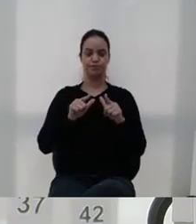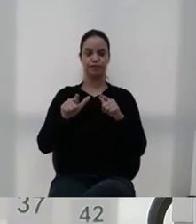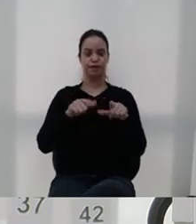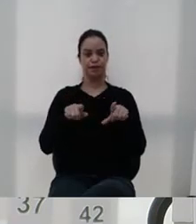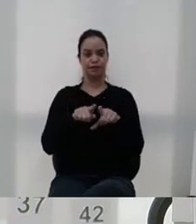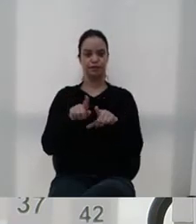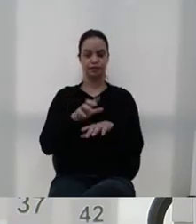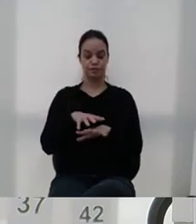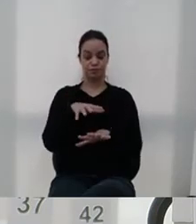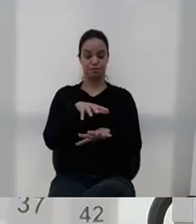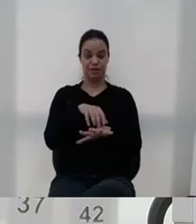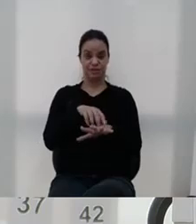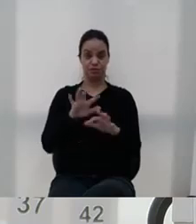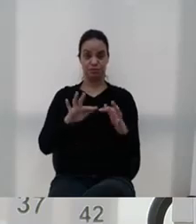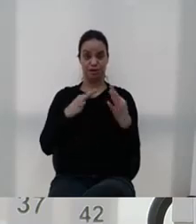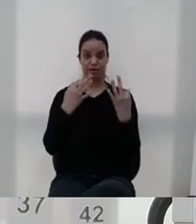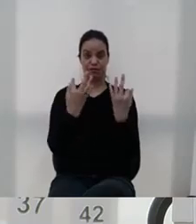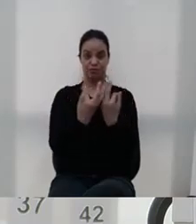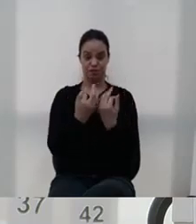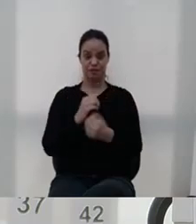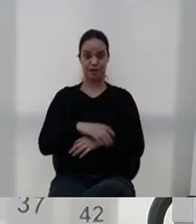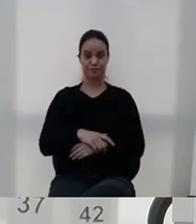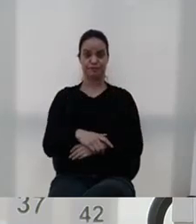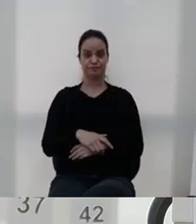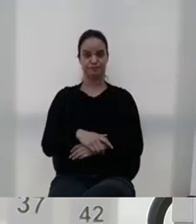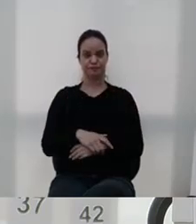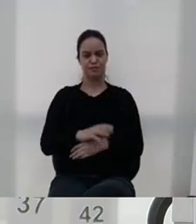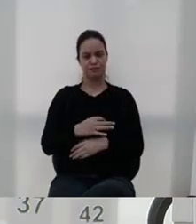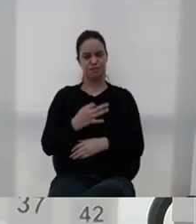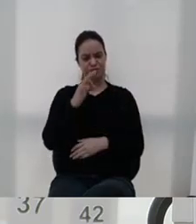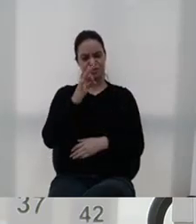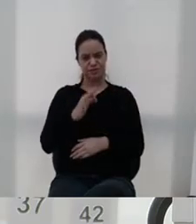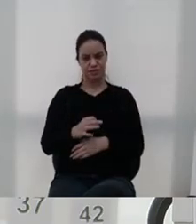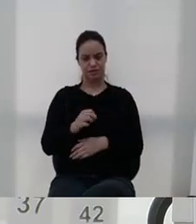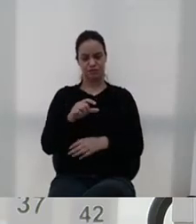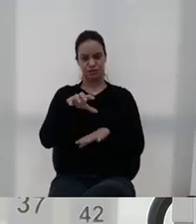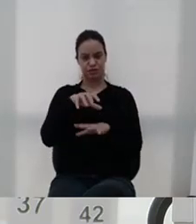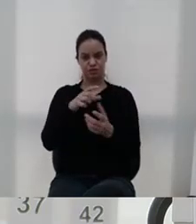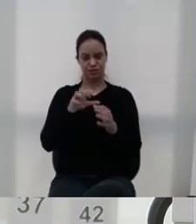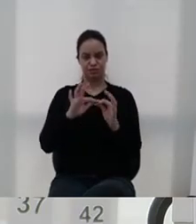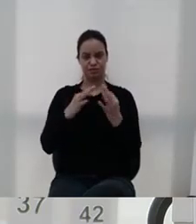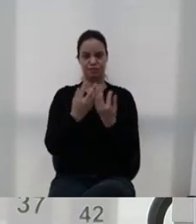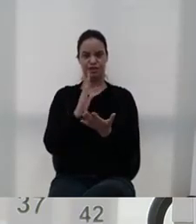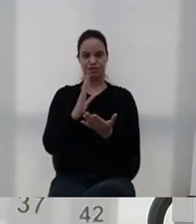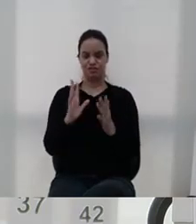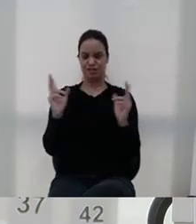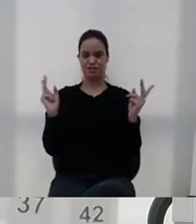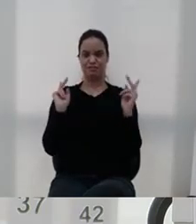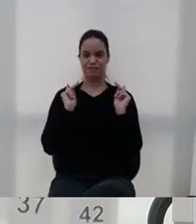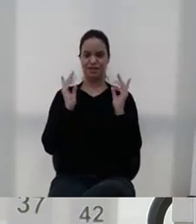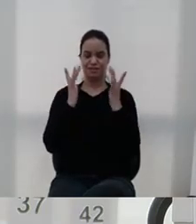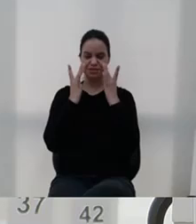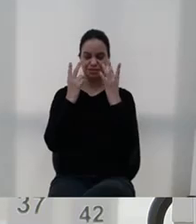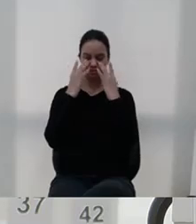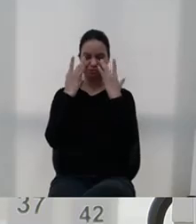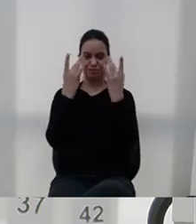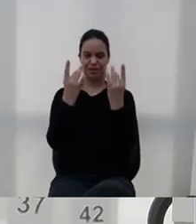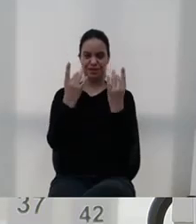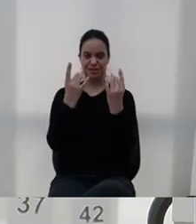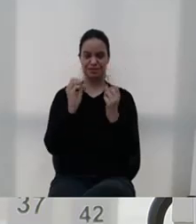para a unidade família. Mas eu acredito que a unidade família chegou no limite e merece uma atenção especial